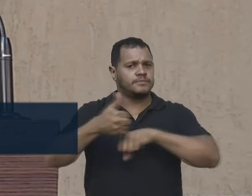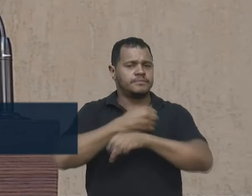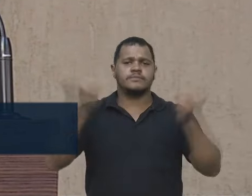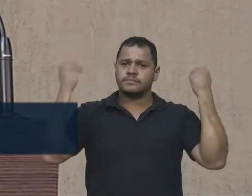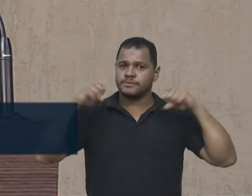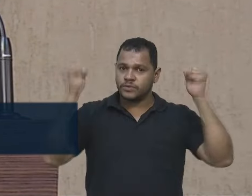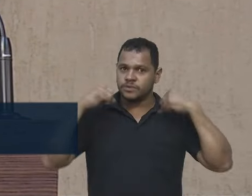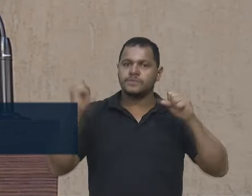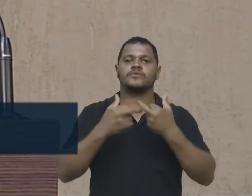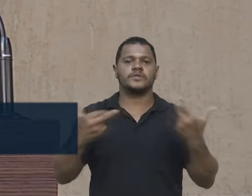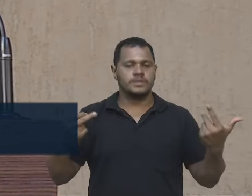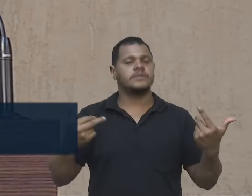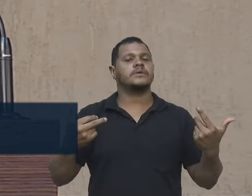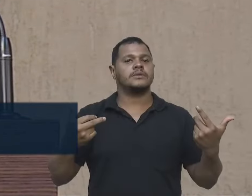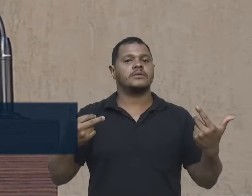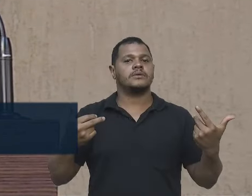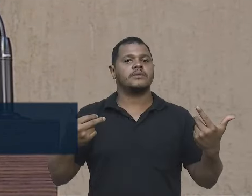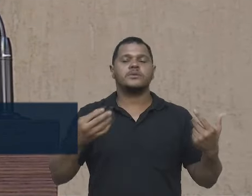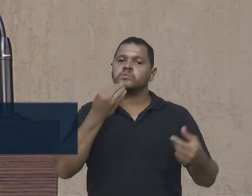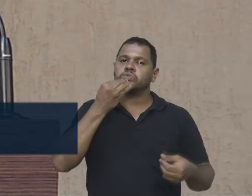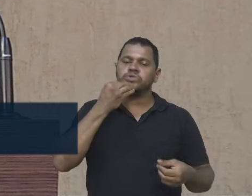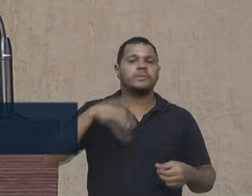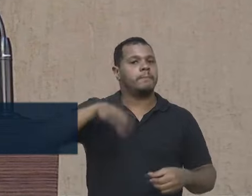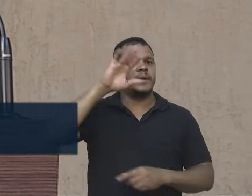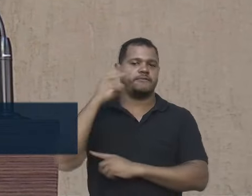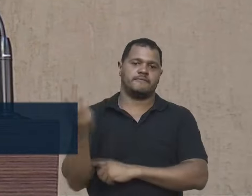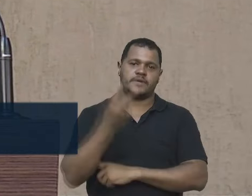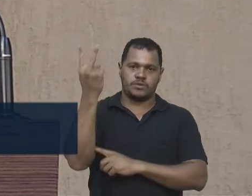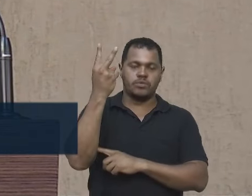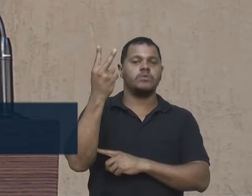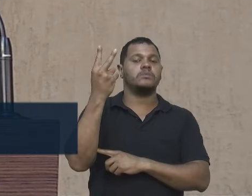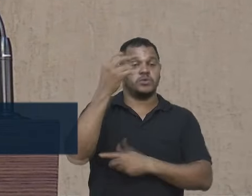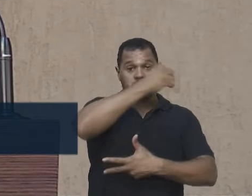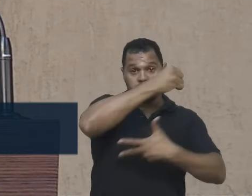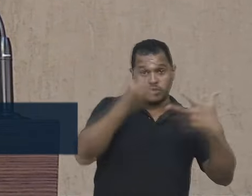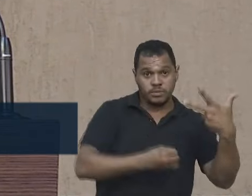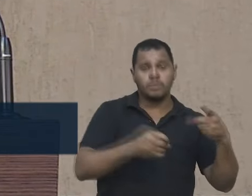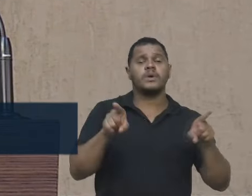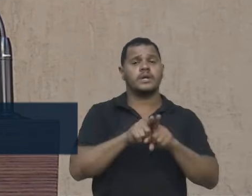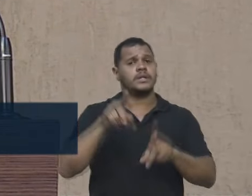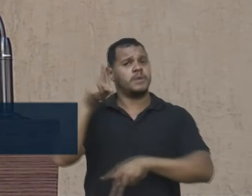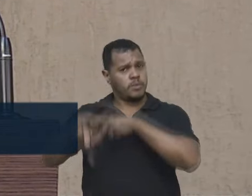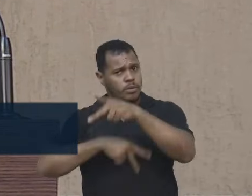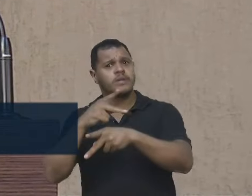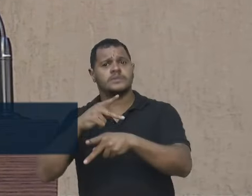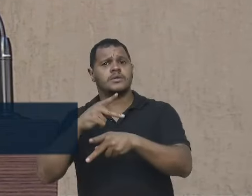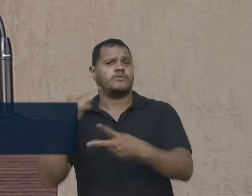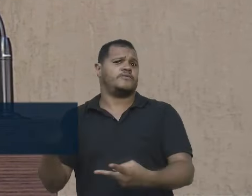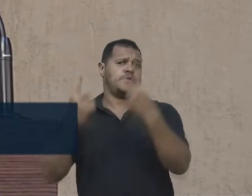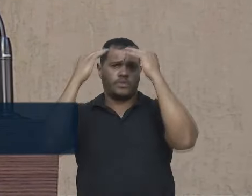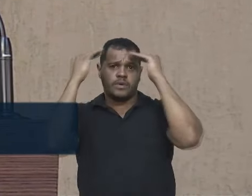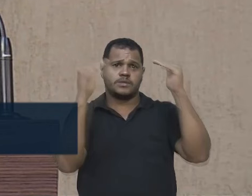física e as ações esportivas fossem mais valorizadas tanto pelo poder público quanto pela população ao